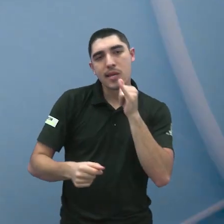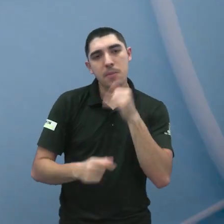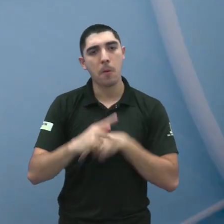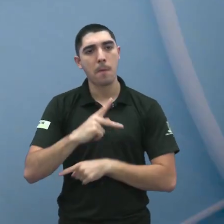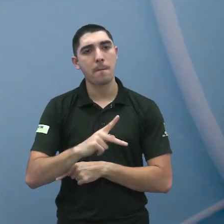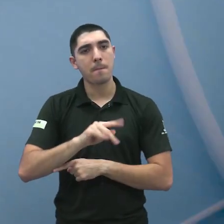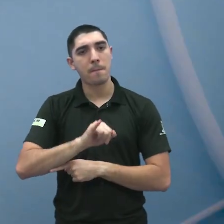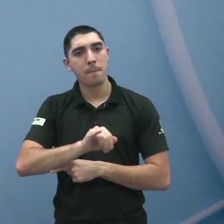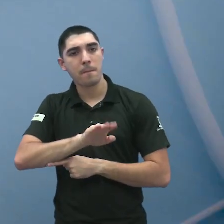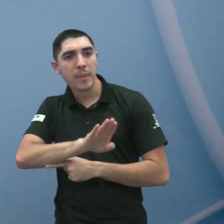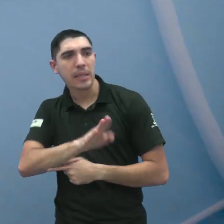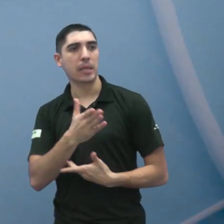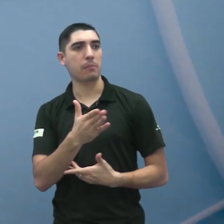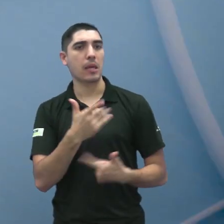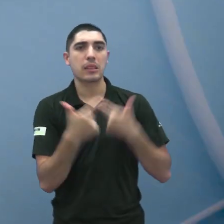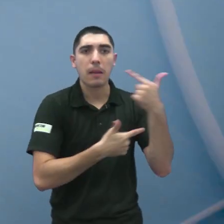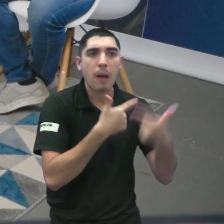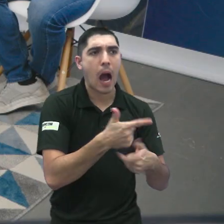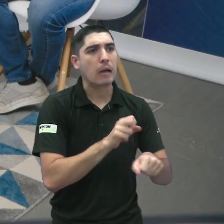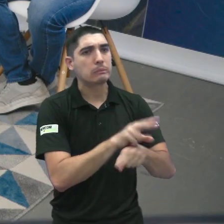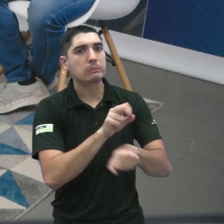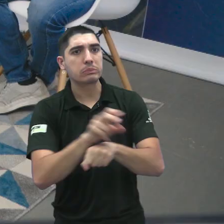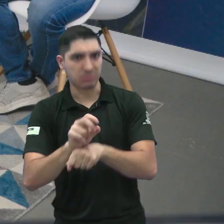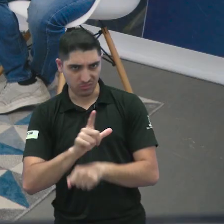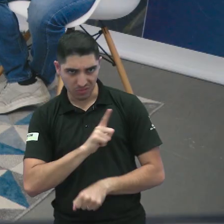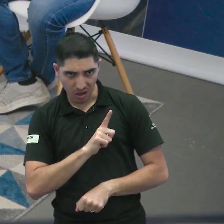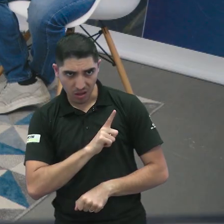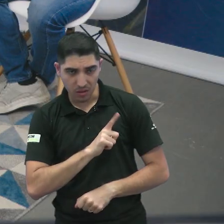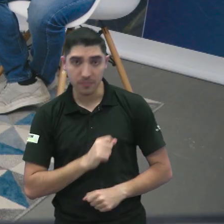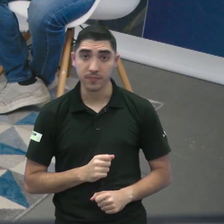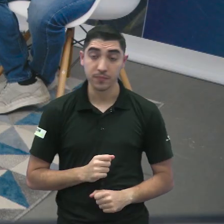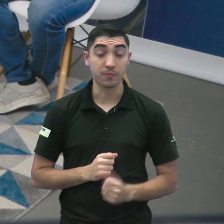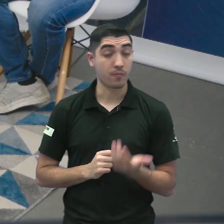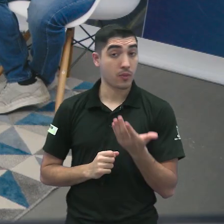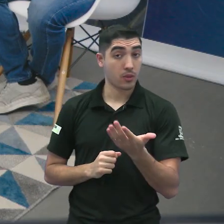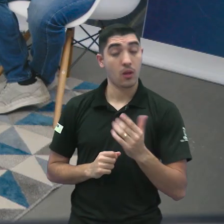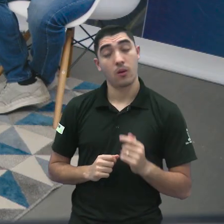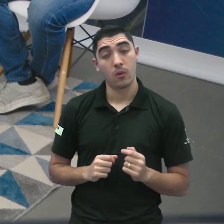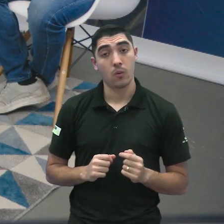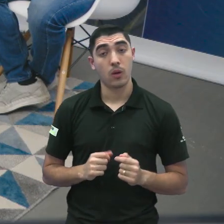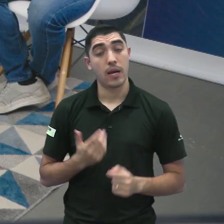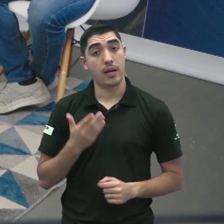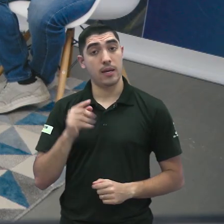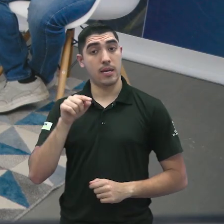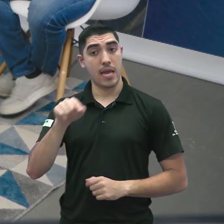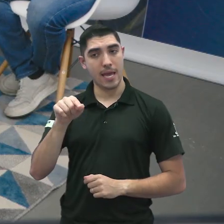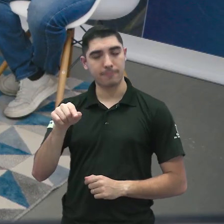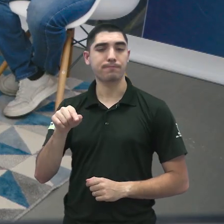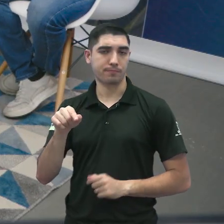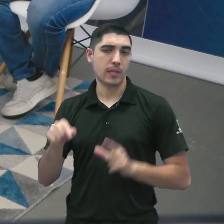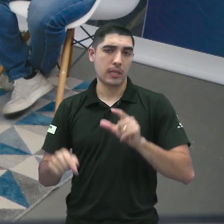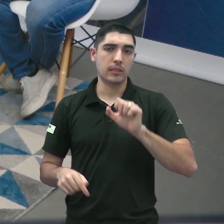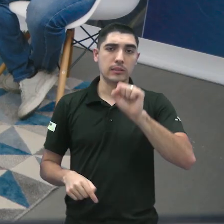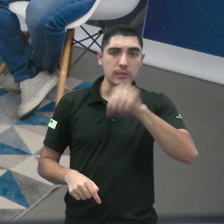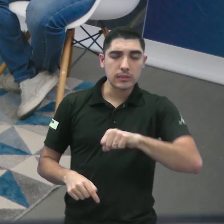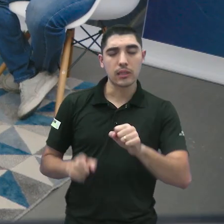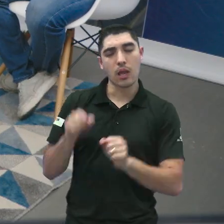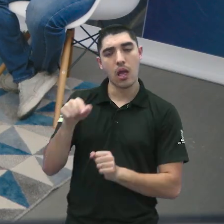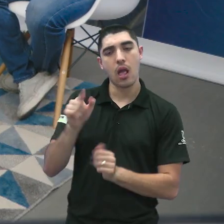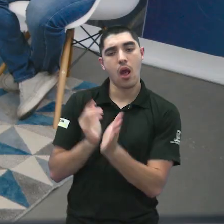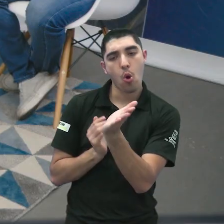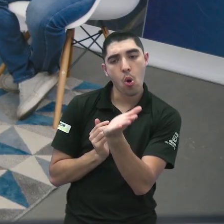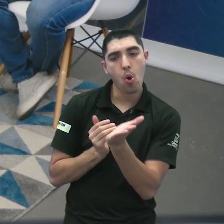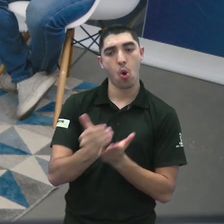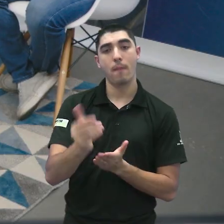PIB, também na geração de empregos? Na verdade, o que acontece, eu acho que tudo isso aí faz o surgimento,